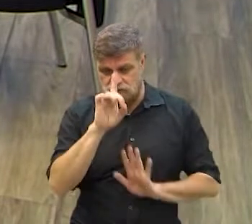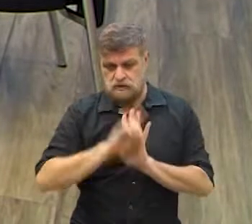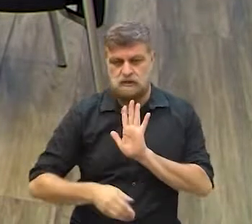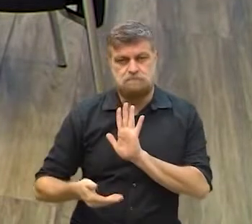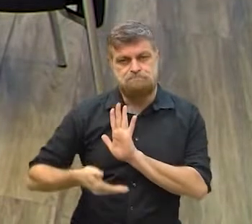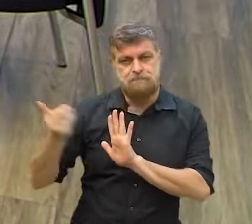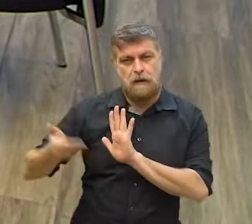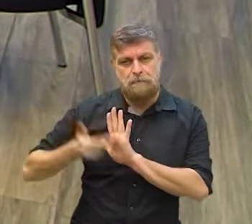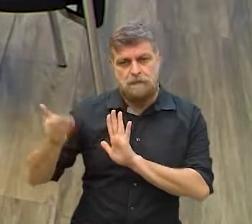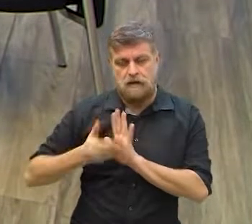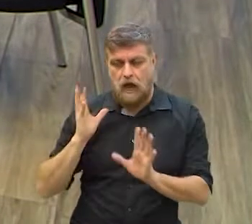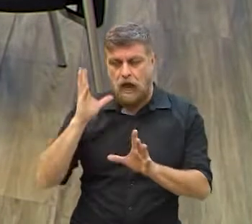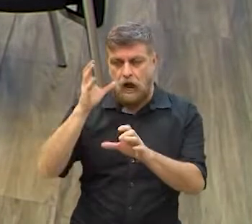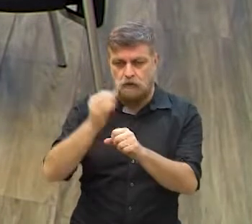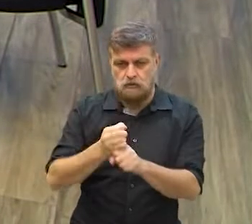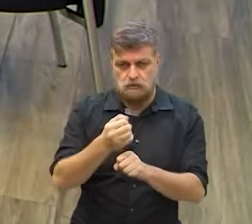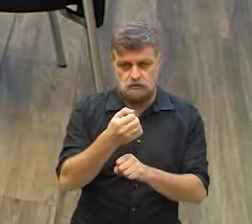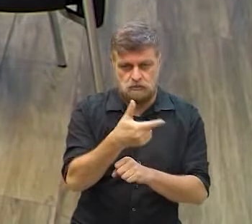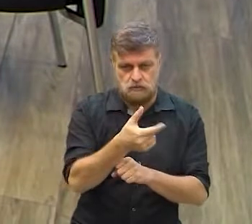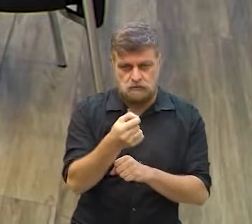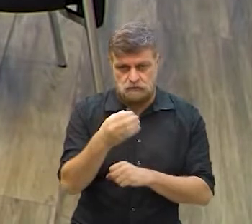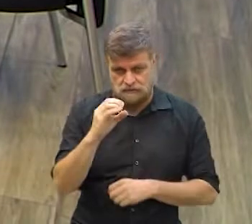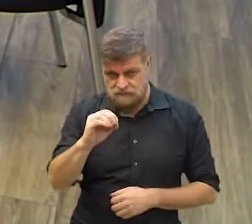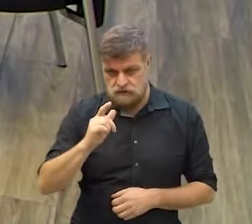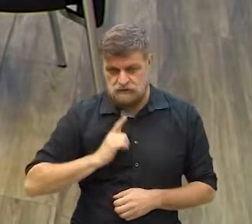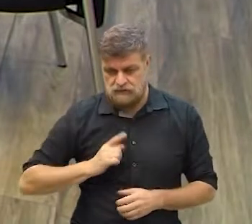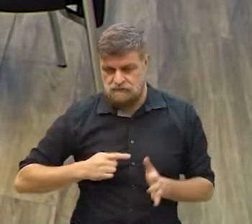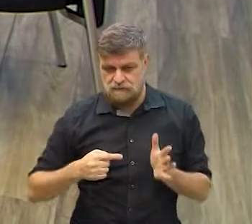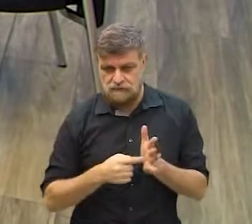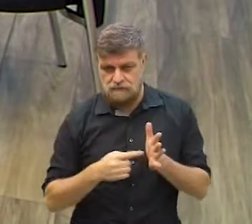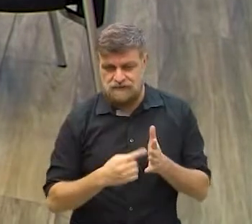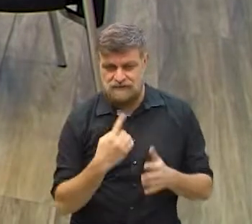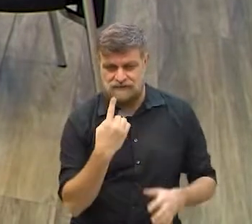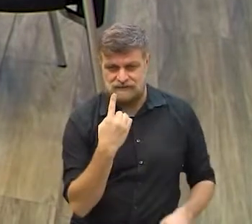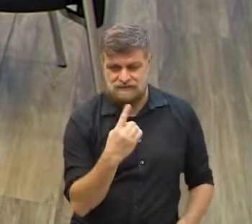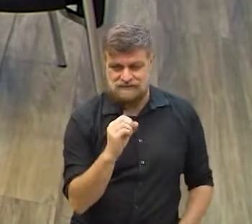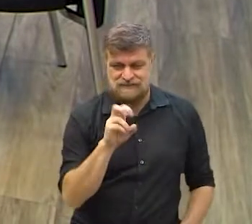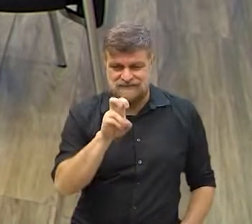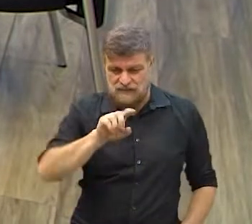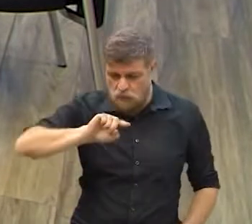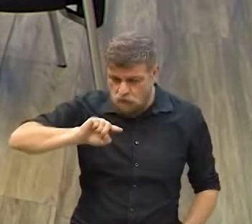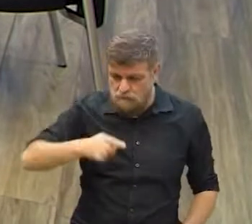72.834 violações. Ao todo, em 2020, foram registradas